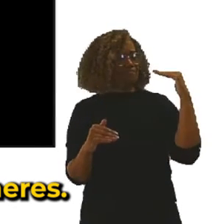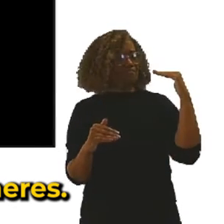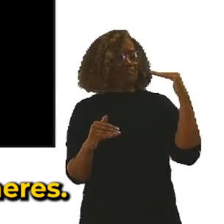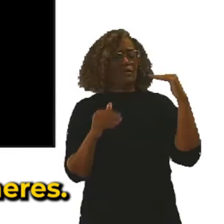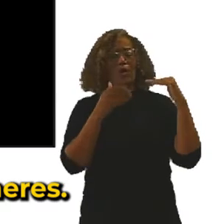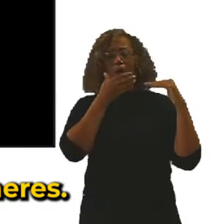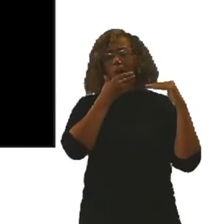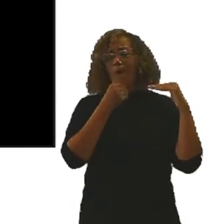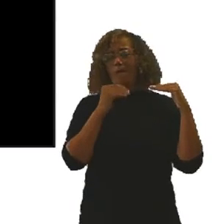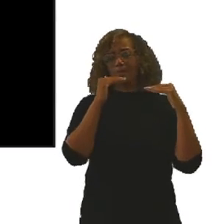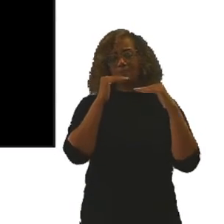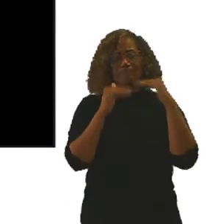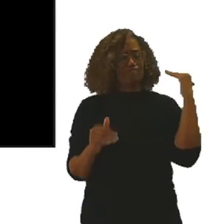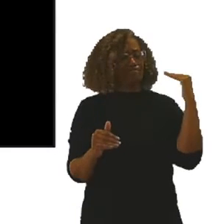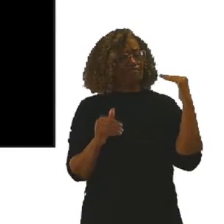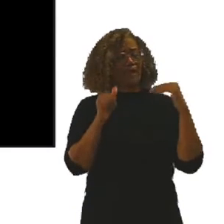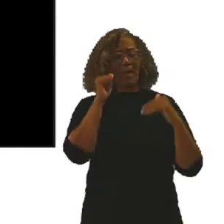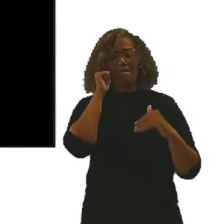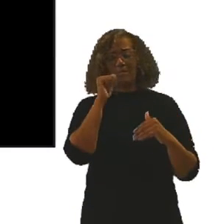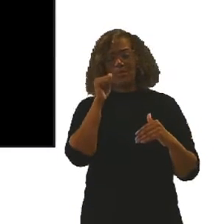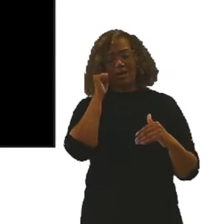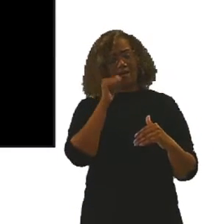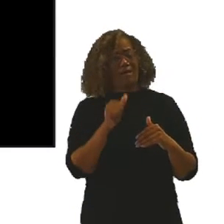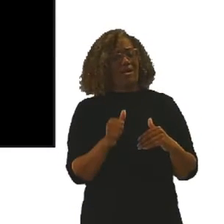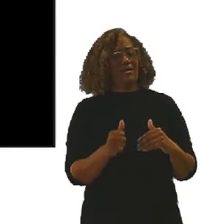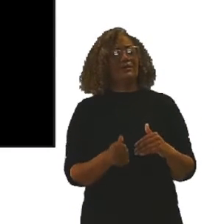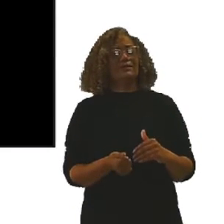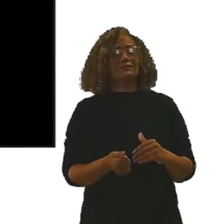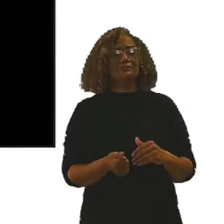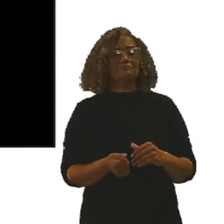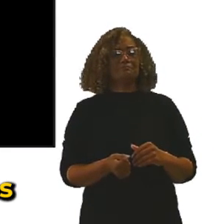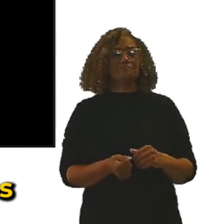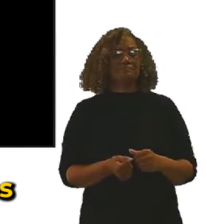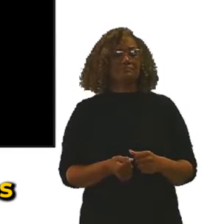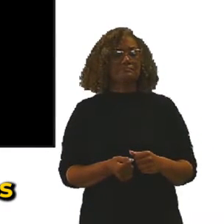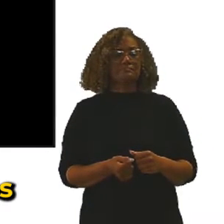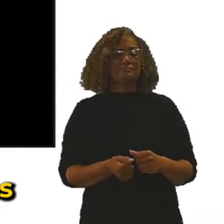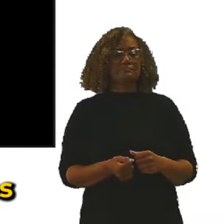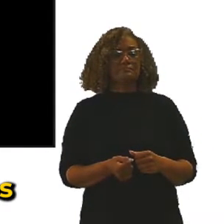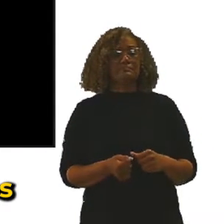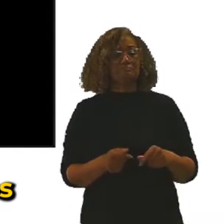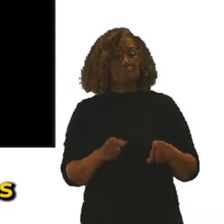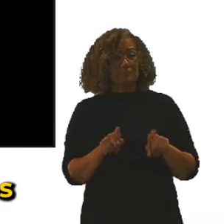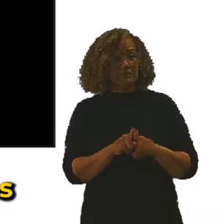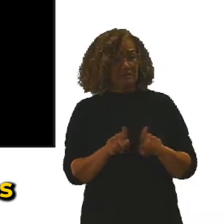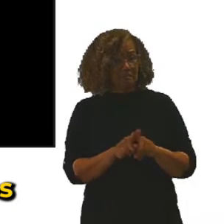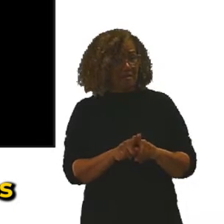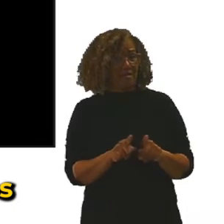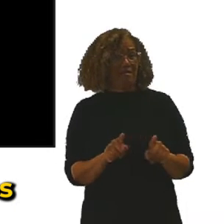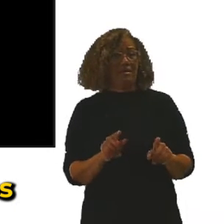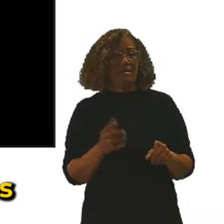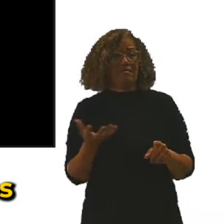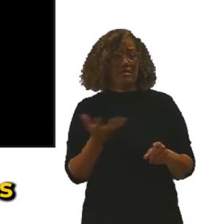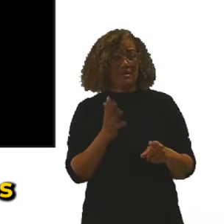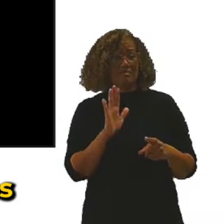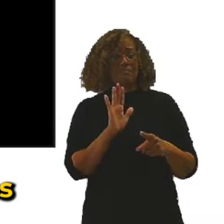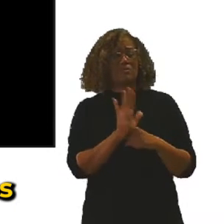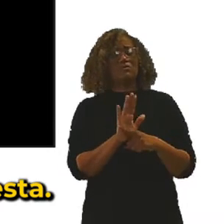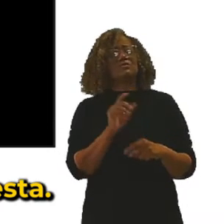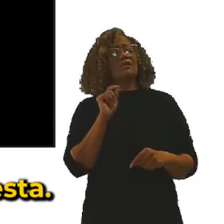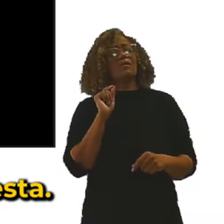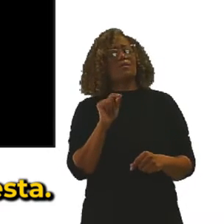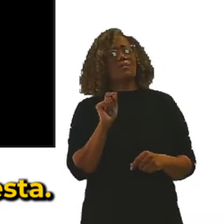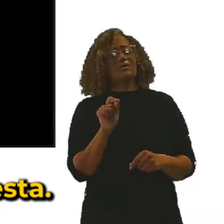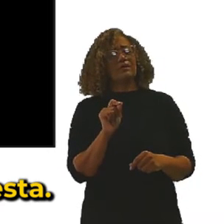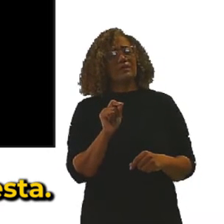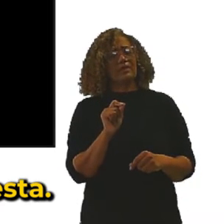e entre mulheres, e basta efetivamente dizermos aqui as inúmeras dimensões